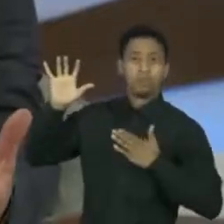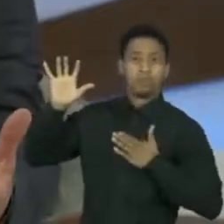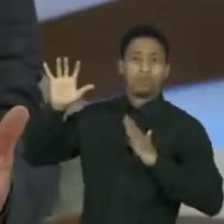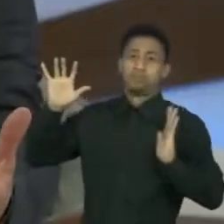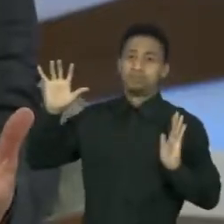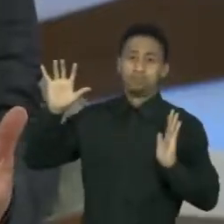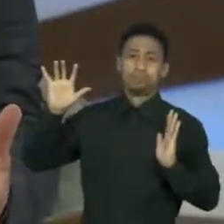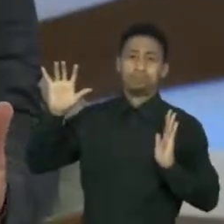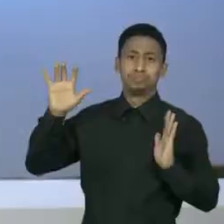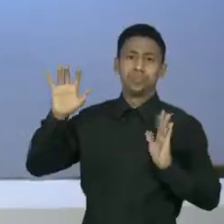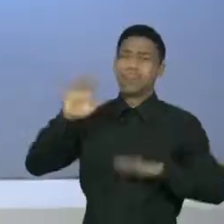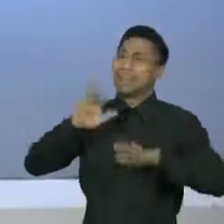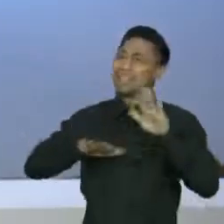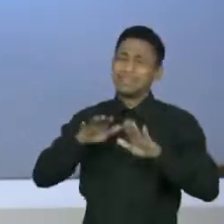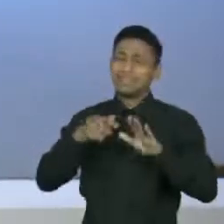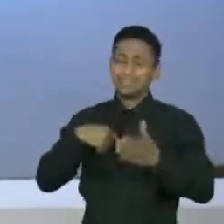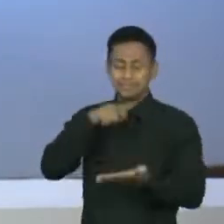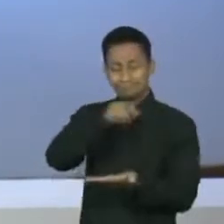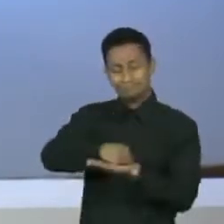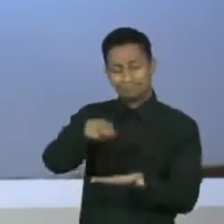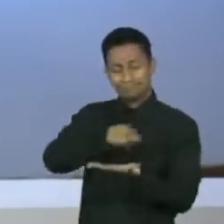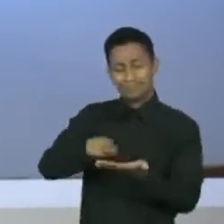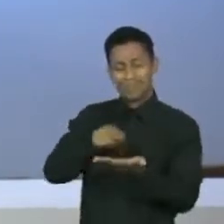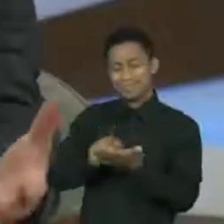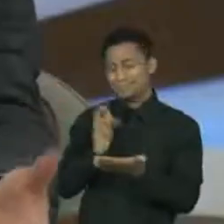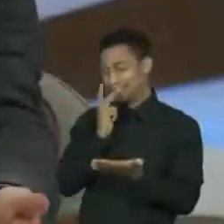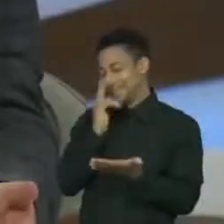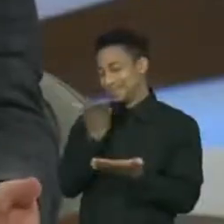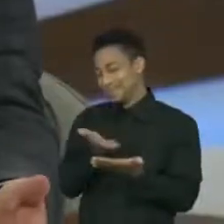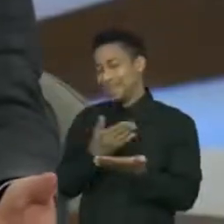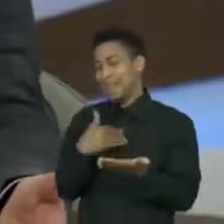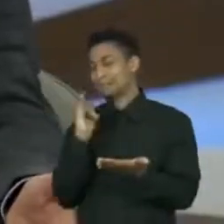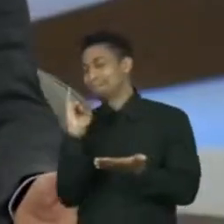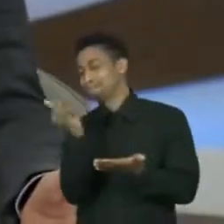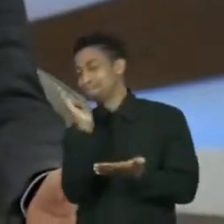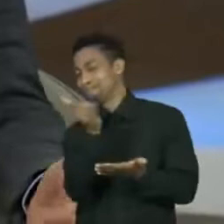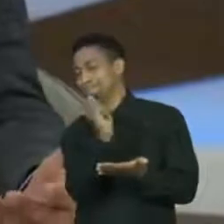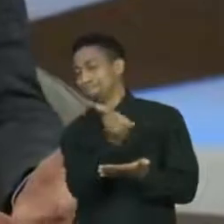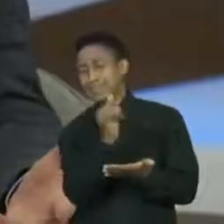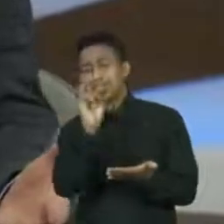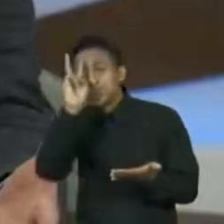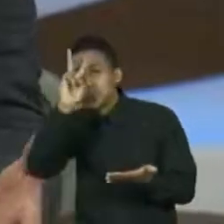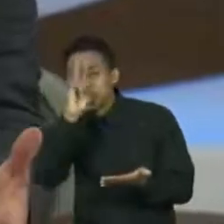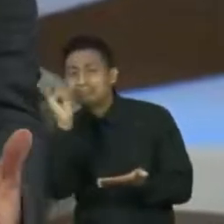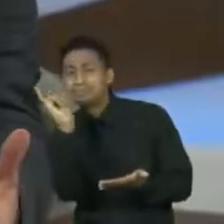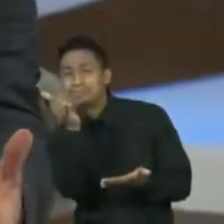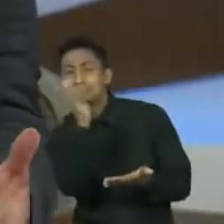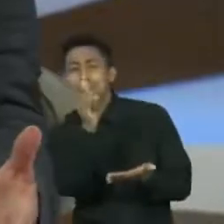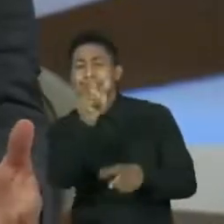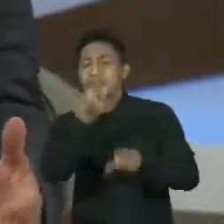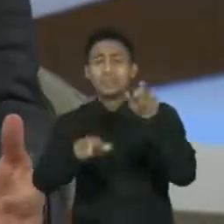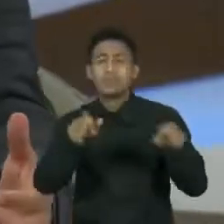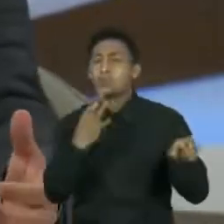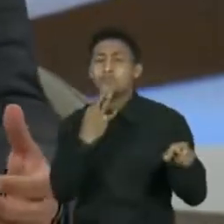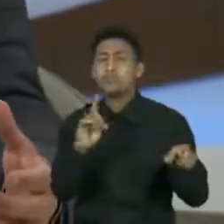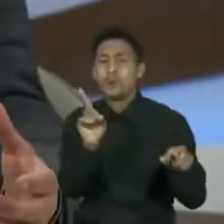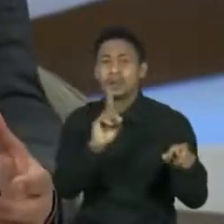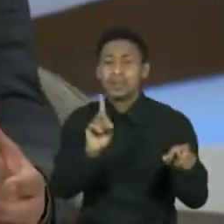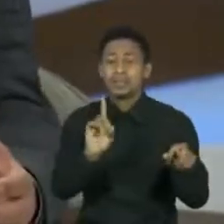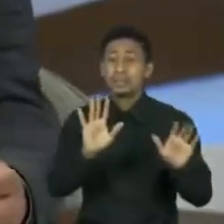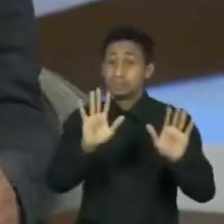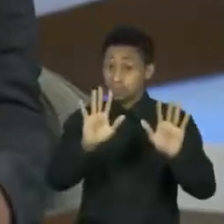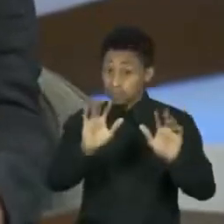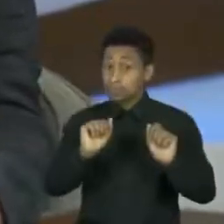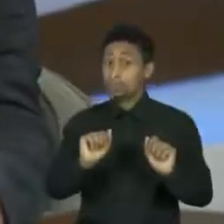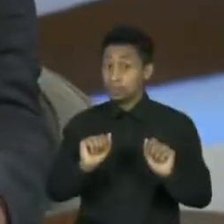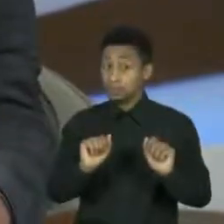soa como prepotência né a gente achar que está contando uma história é que as pessoas não conhecem e o